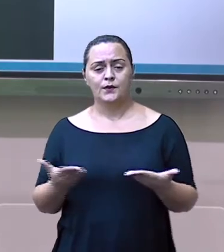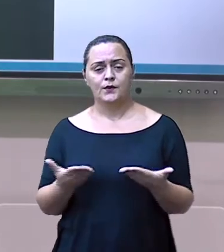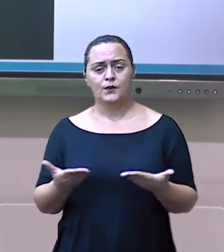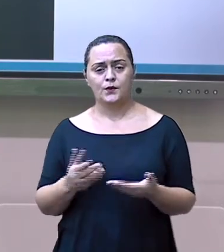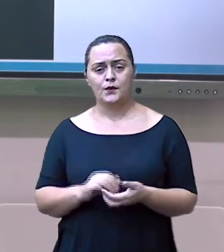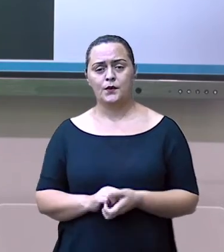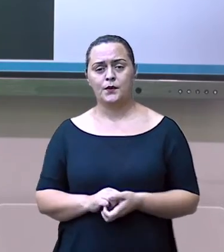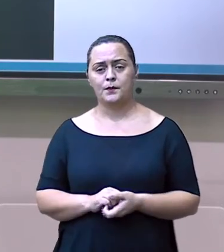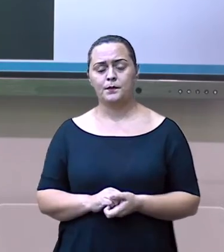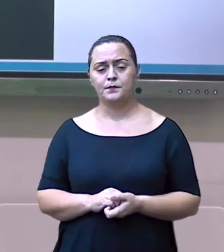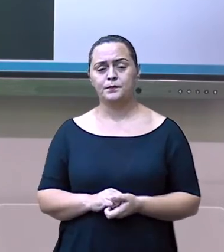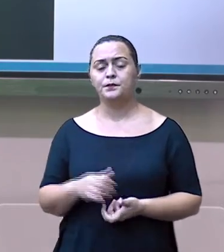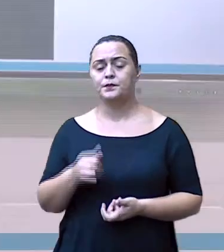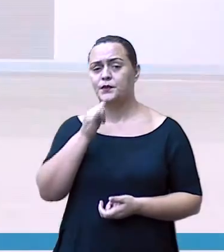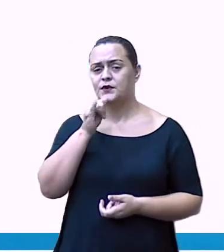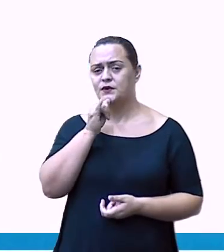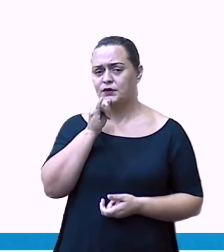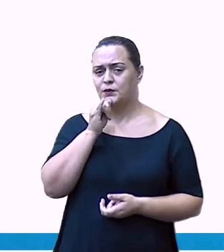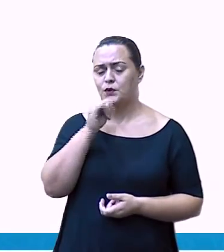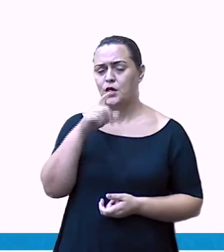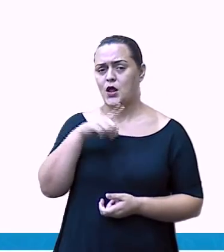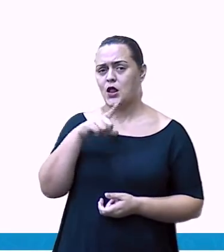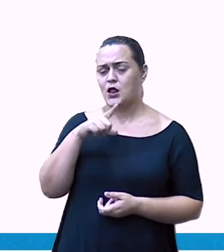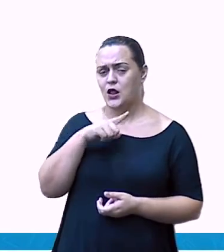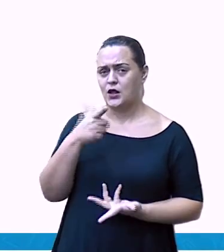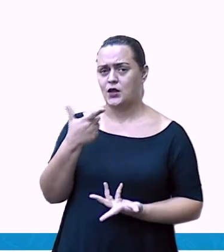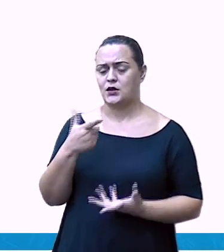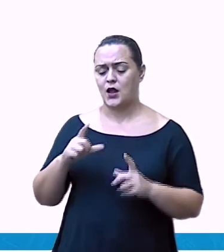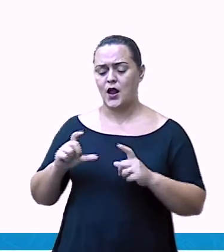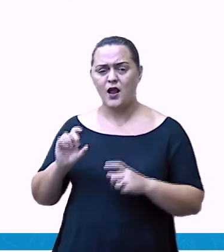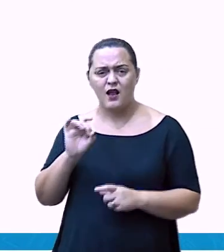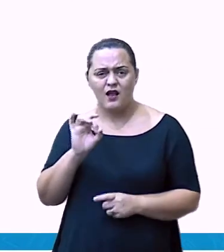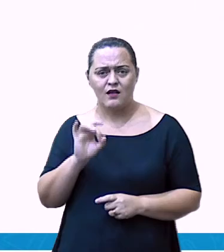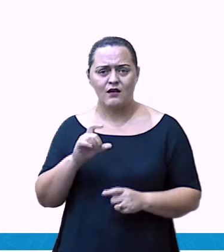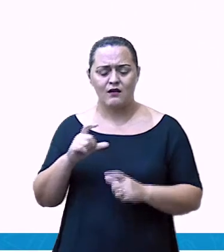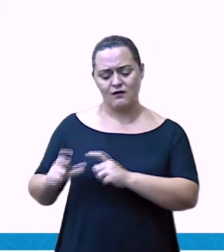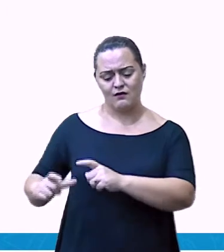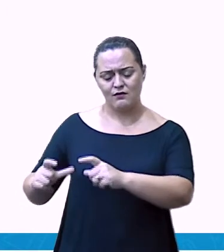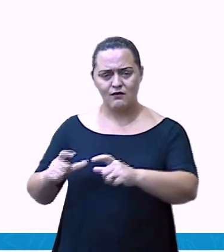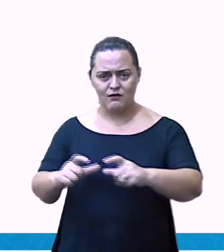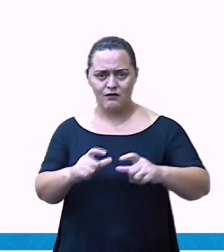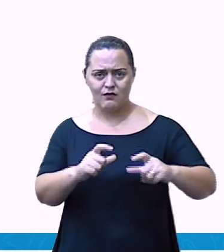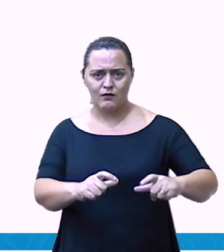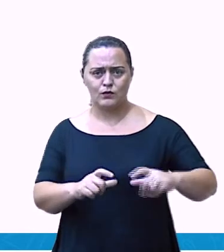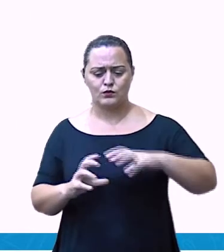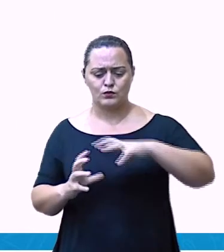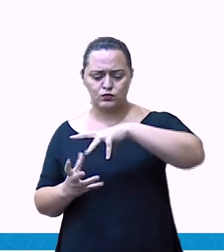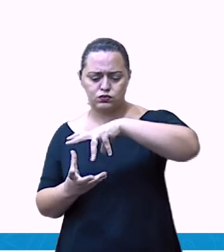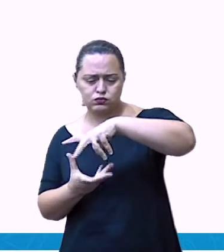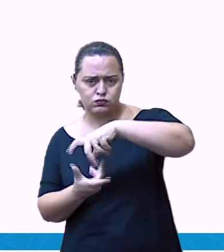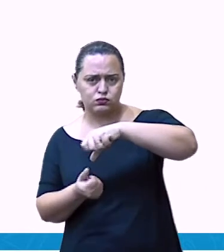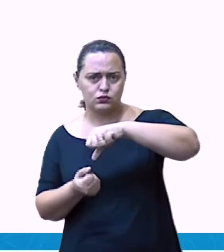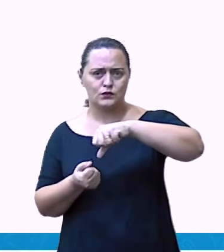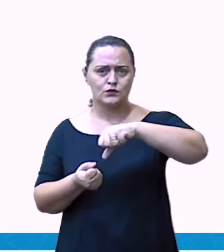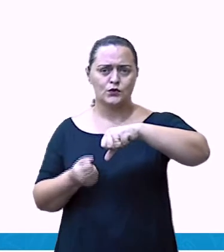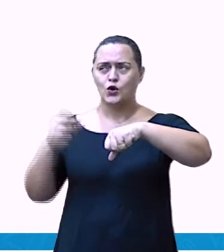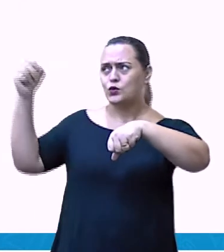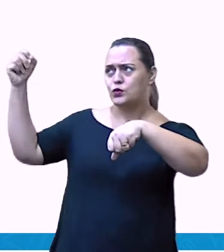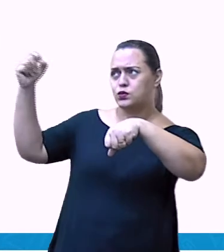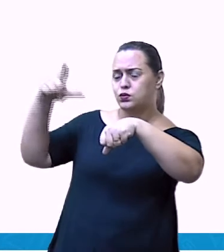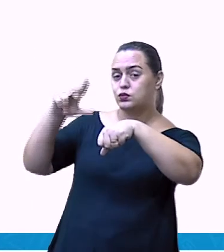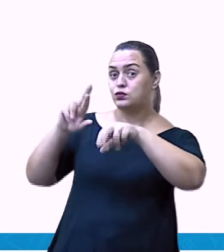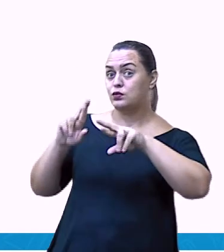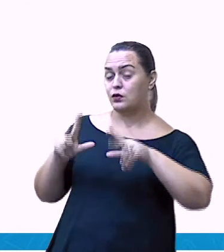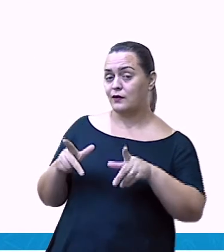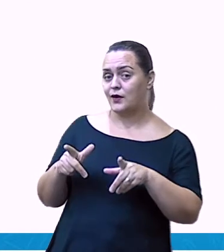pelo fato de recebermos diferentes quantidades de raios solares, nós vamos ter